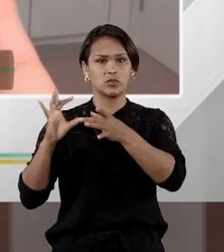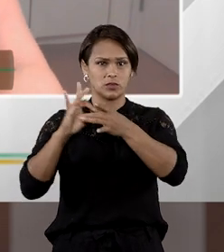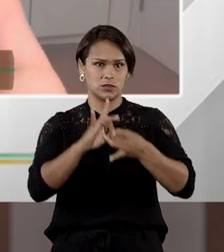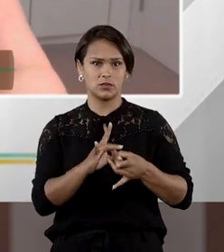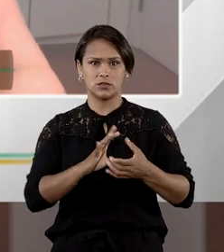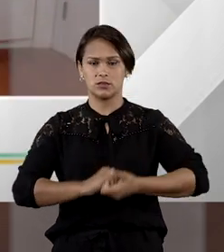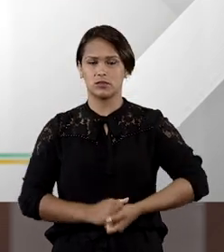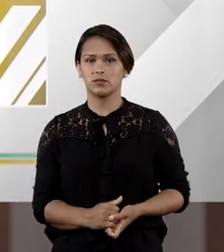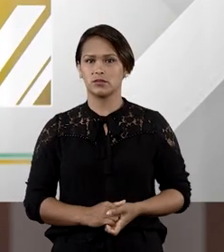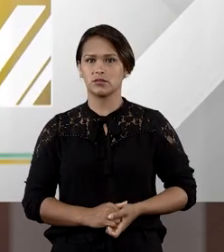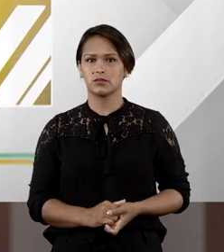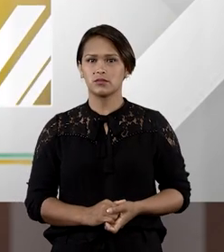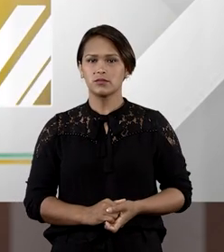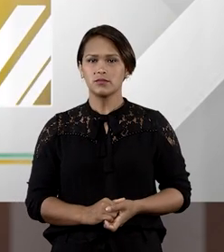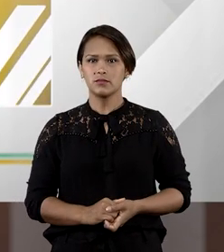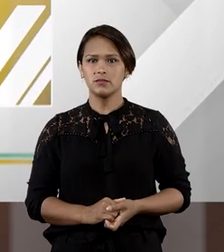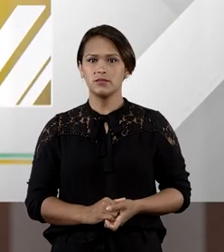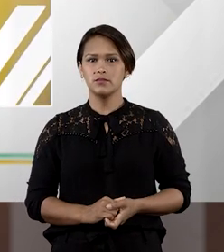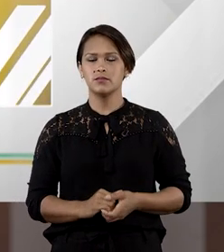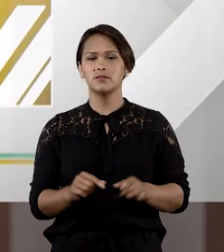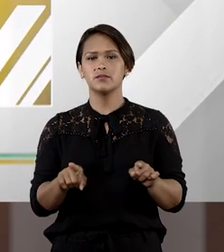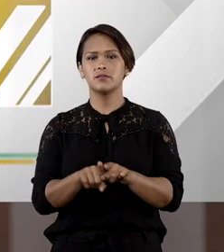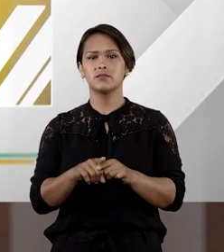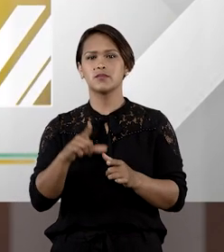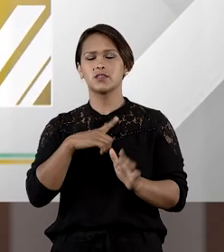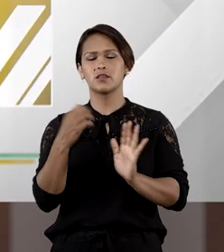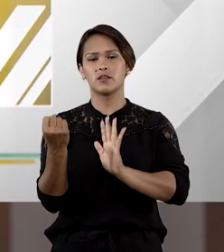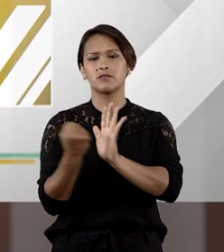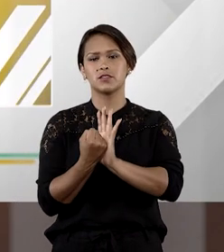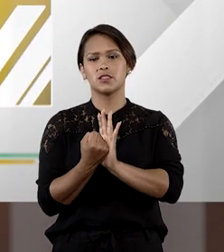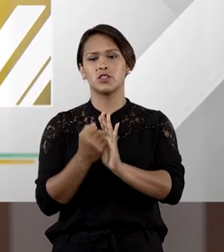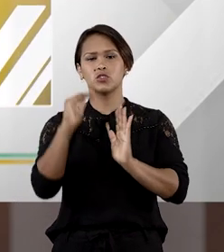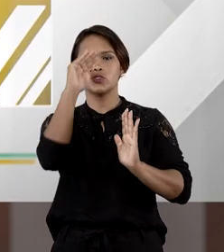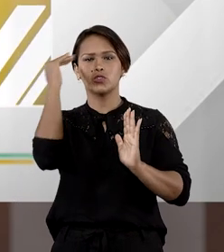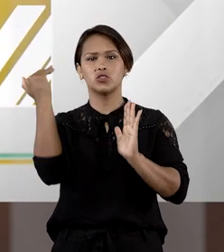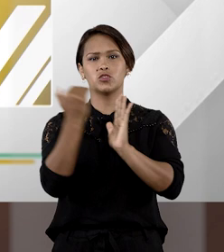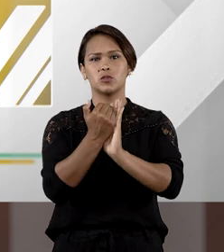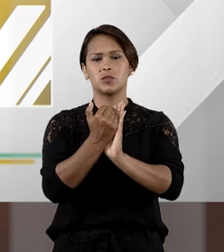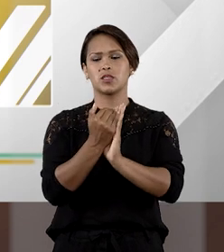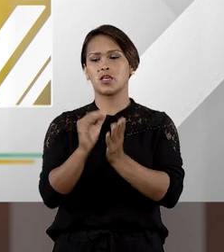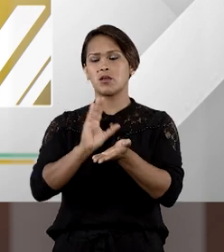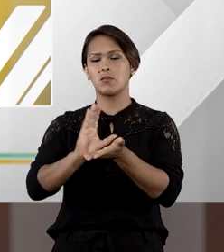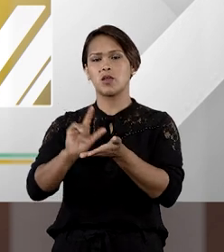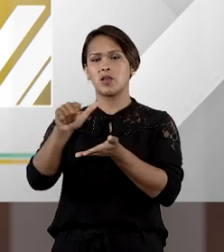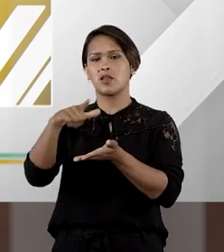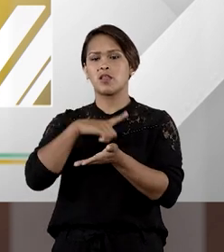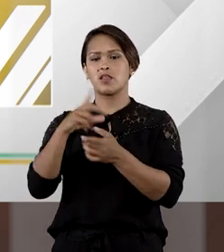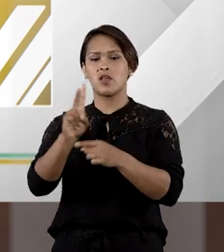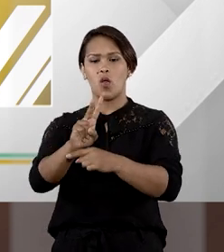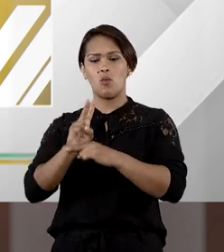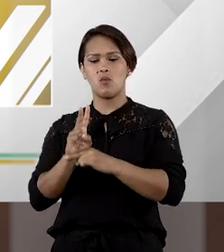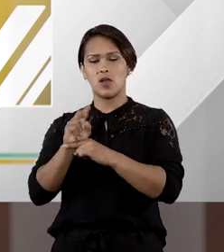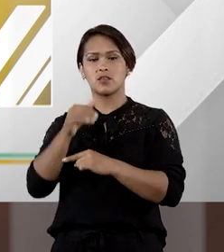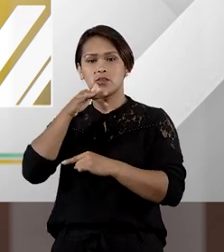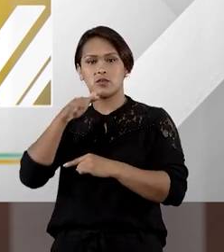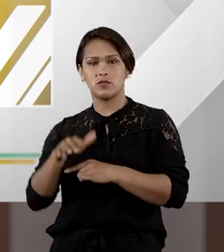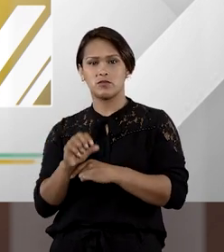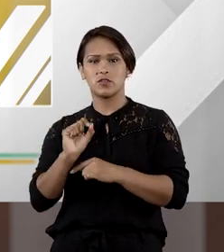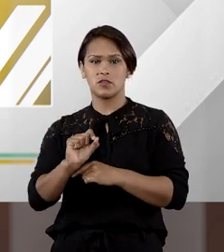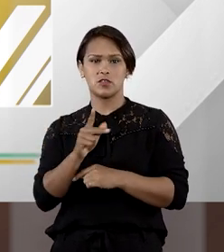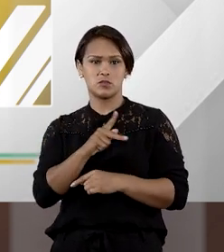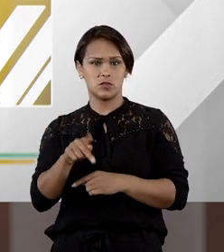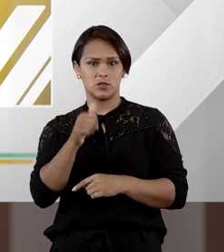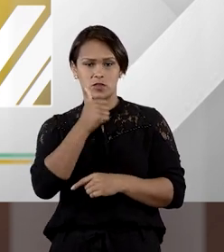contexto. E também existe a fixação de obrigação pecuniária para quem está com a guarda, não é isso, professor